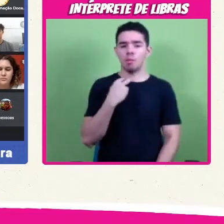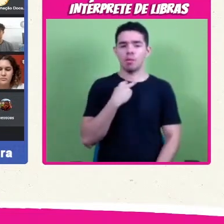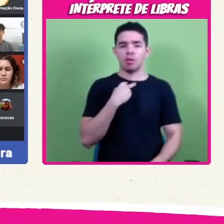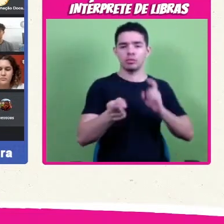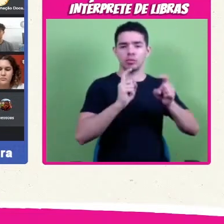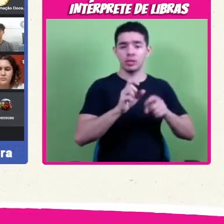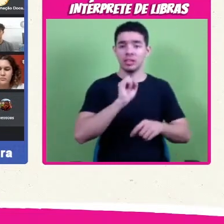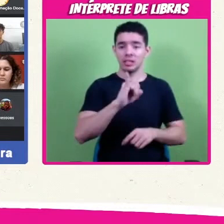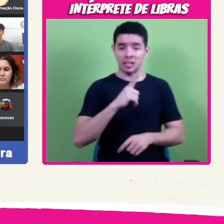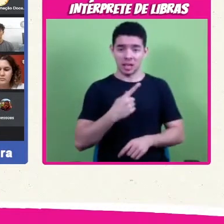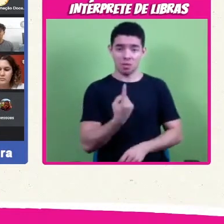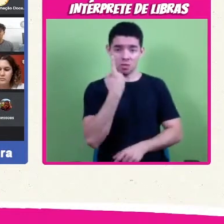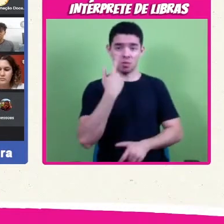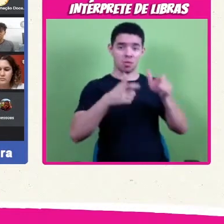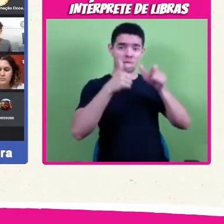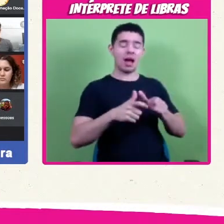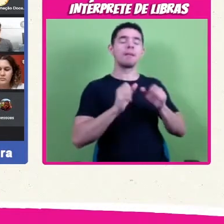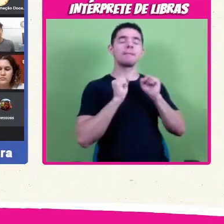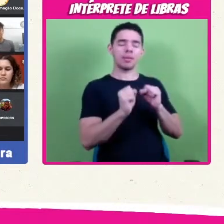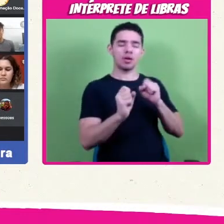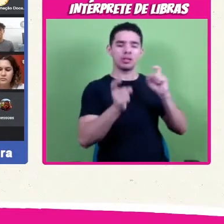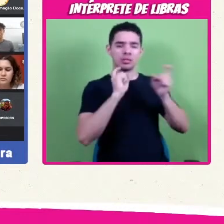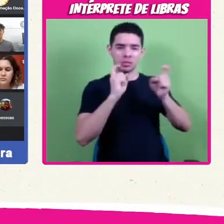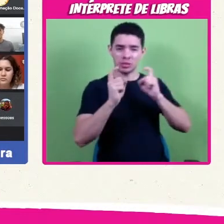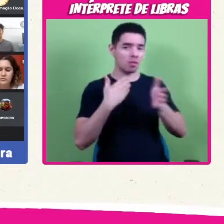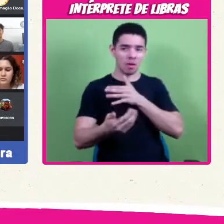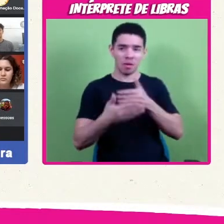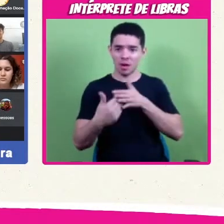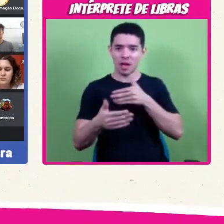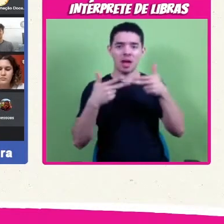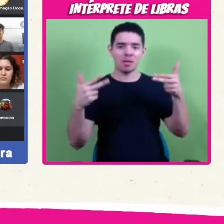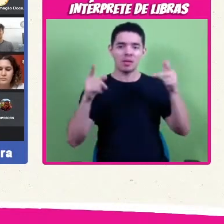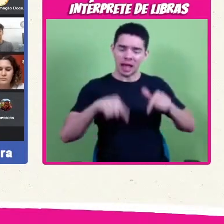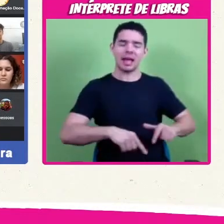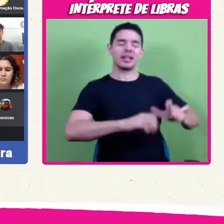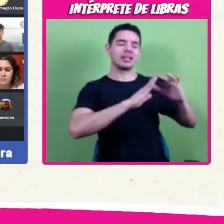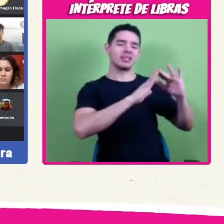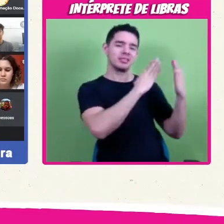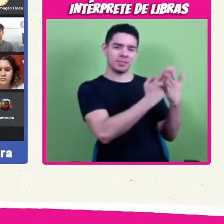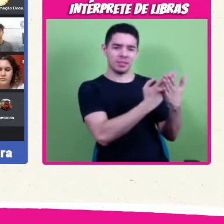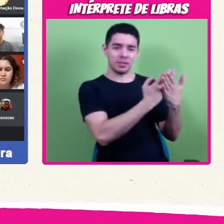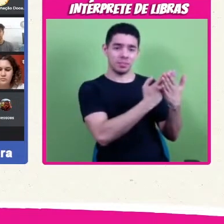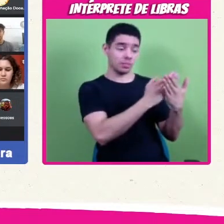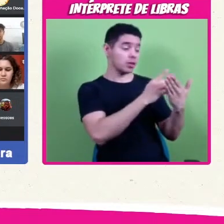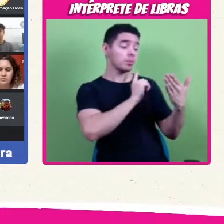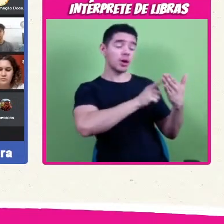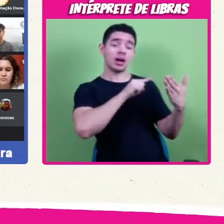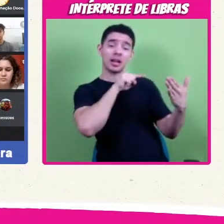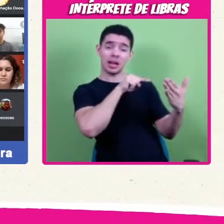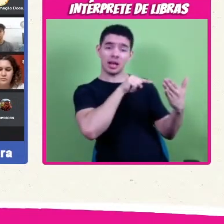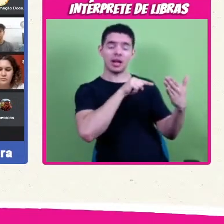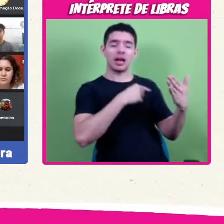um lugar que se pode discutir qualquer coisa, é na escola. Porque lá estão as